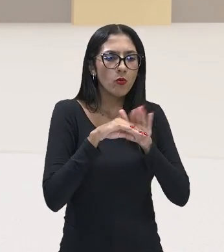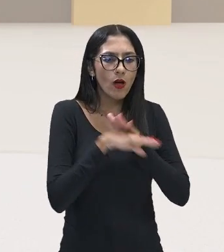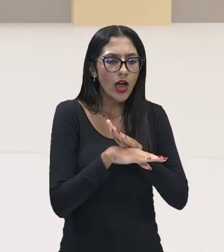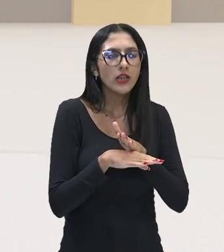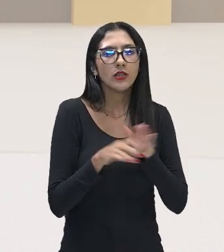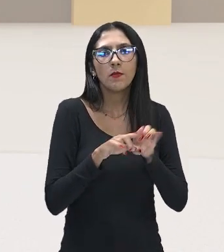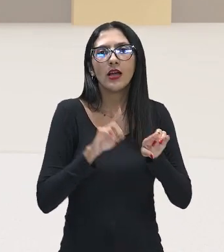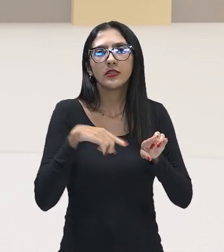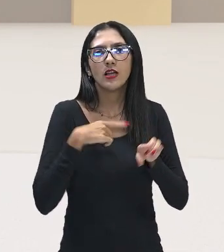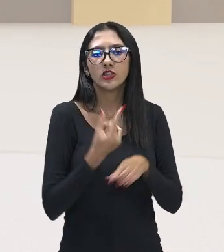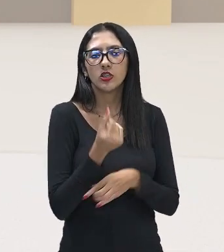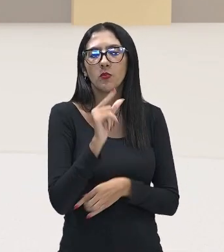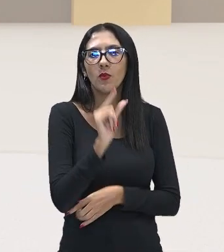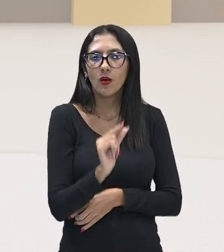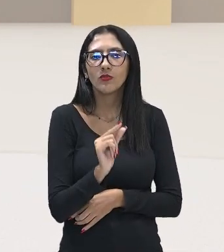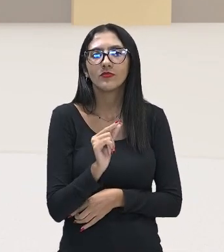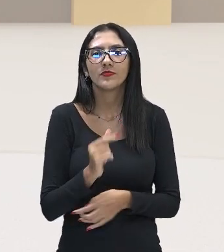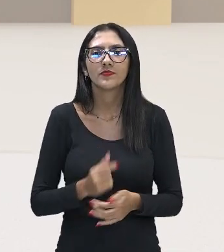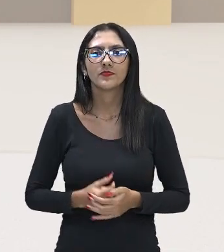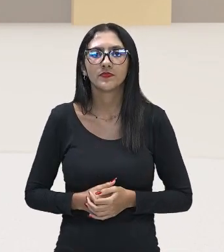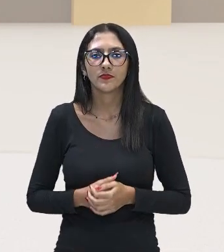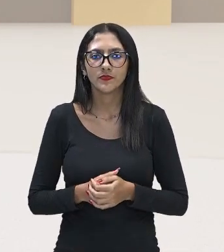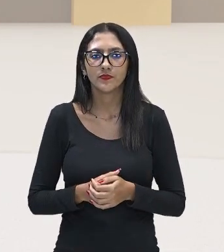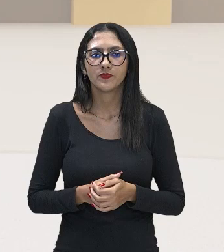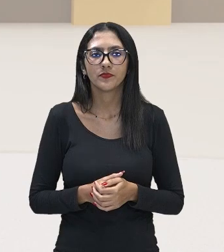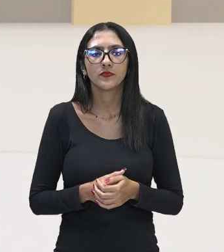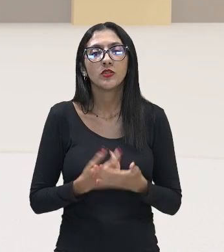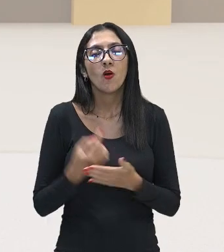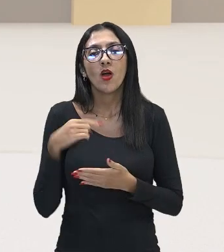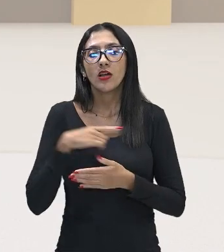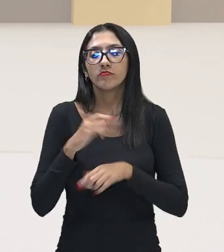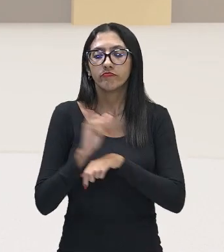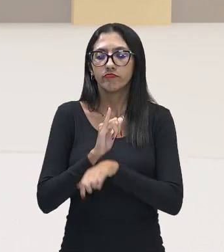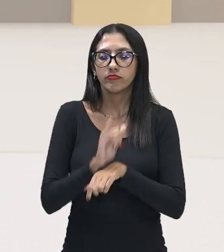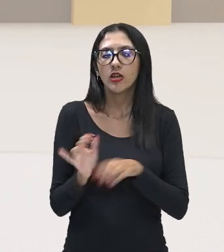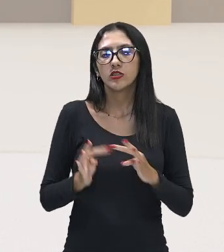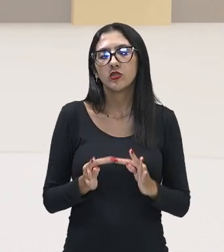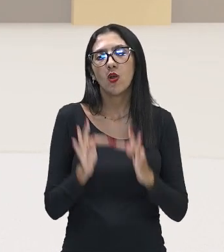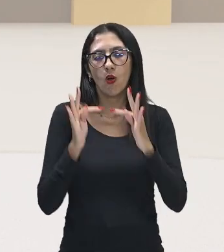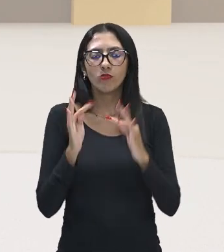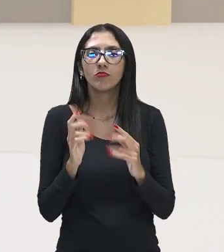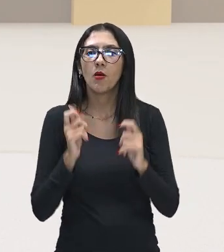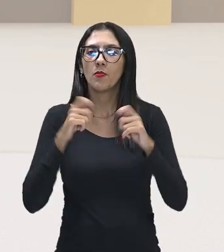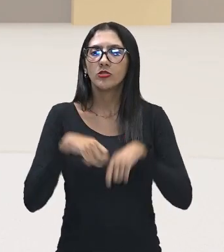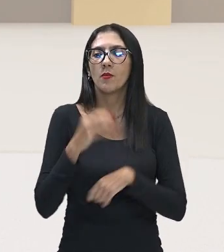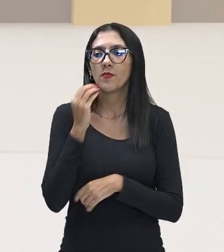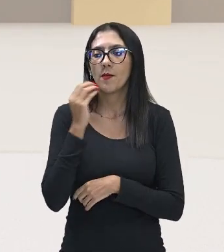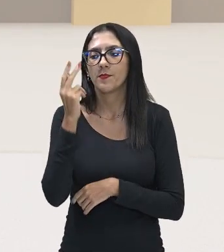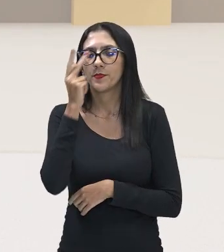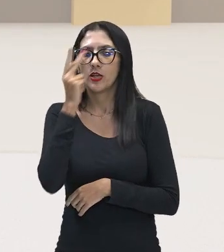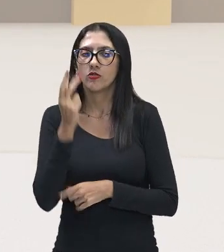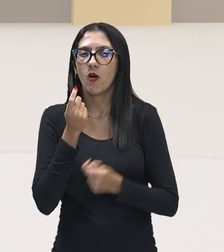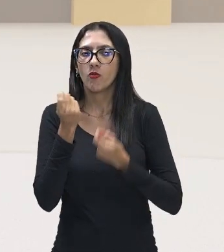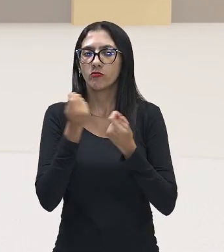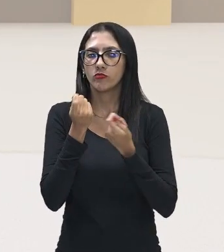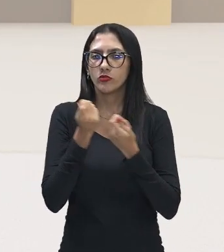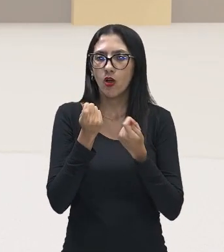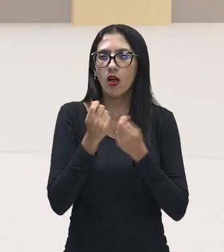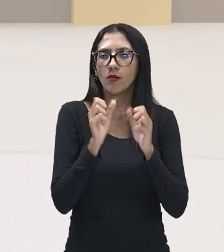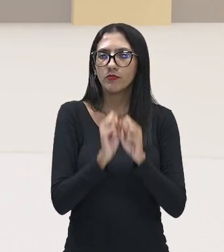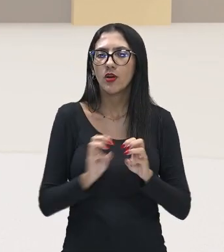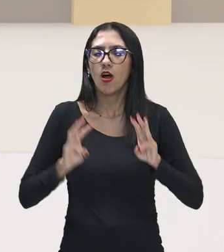outras palavras, esse software possibilita que as pessoas gerenciem o seu orçamento, analisando receitas